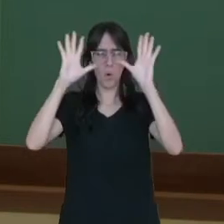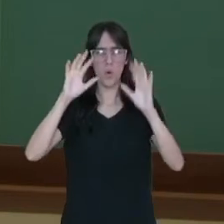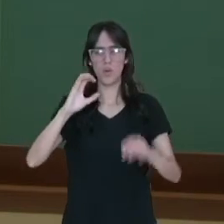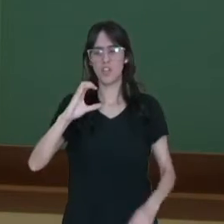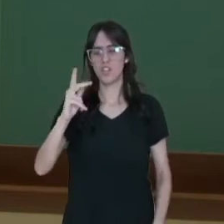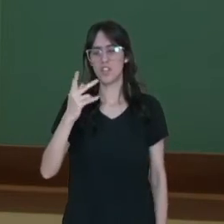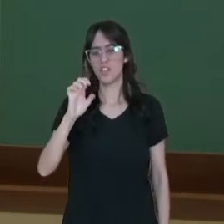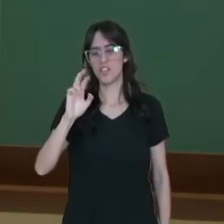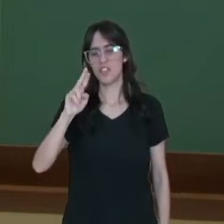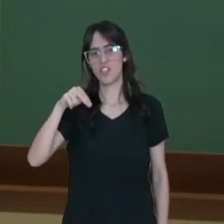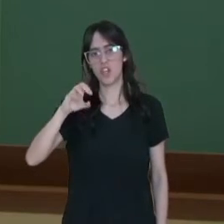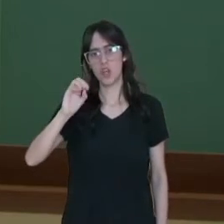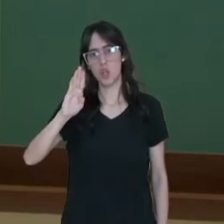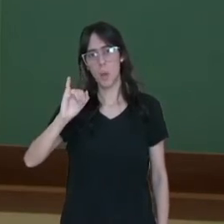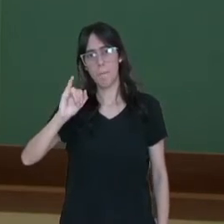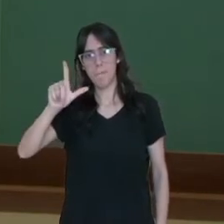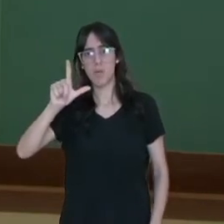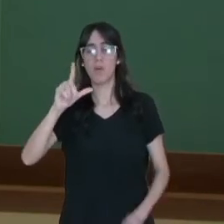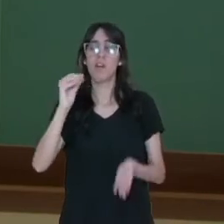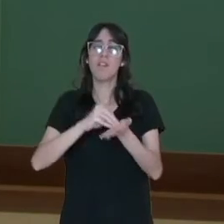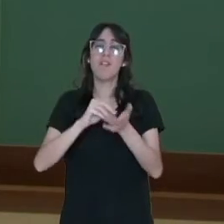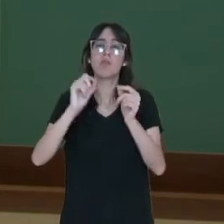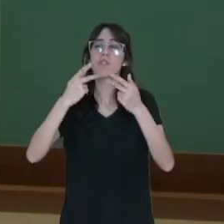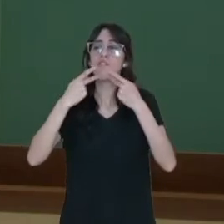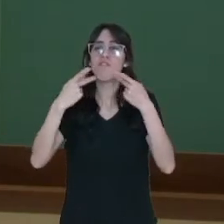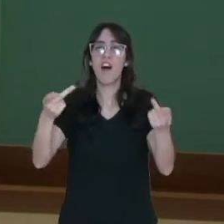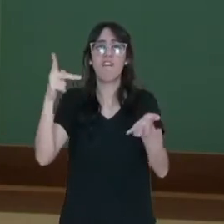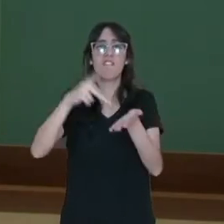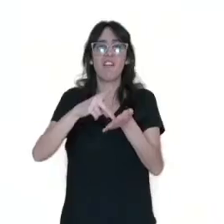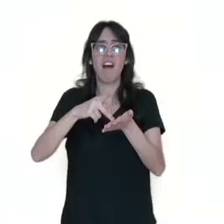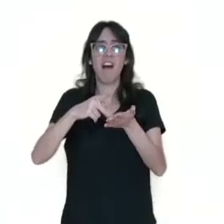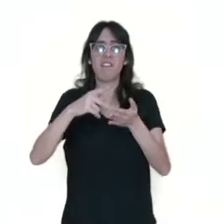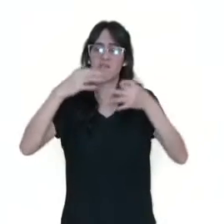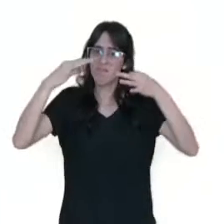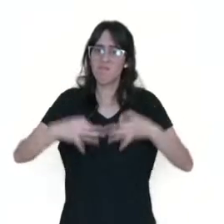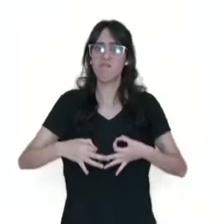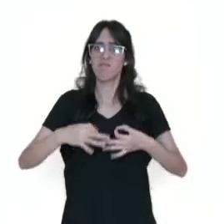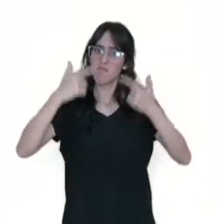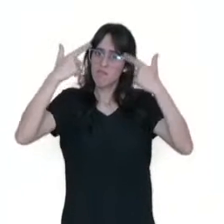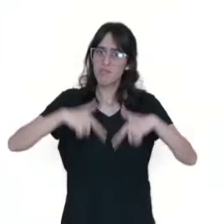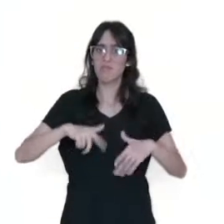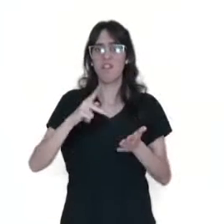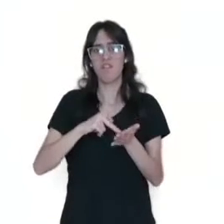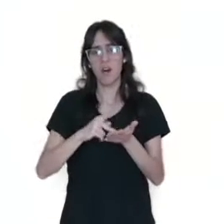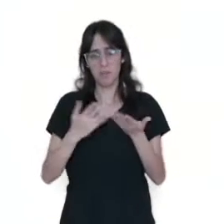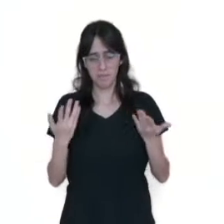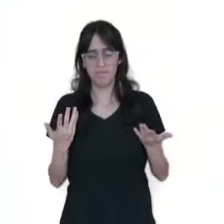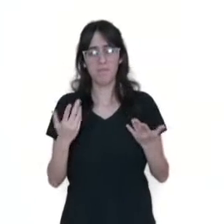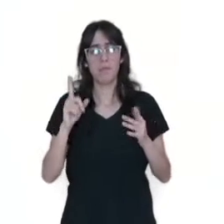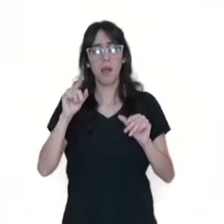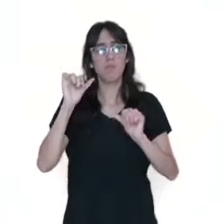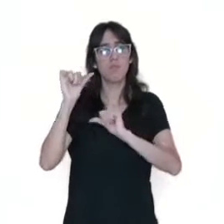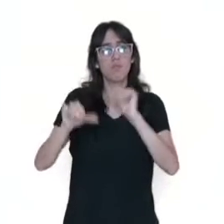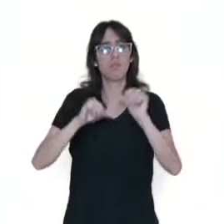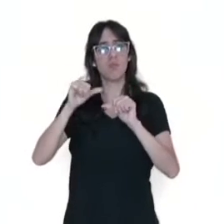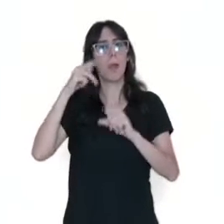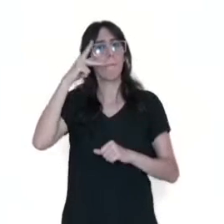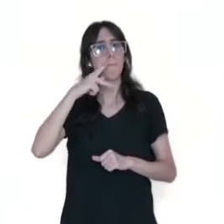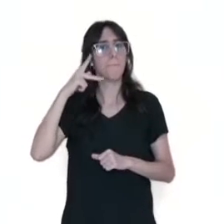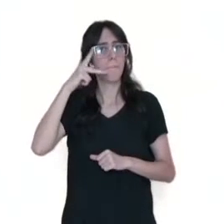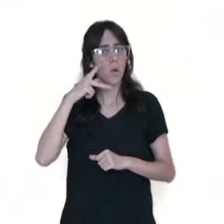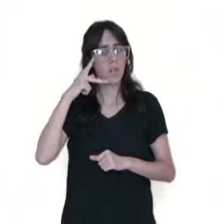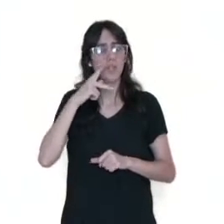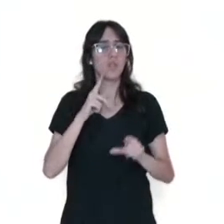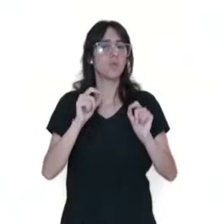essa falta de transparência na União Soviética. A glasnost era uma abertura política de verdade, no qual se